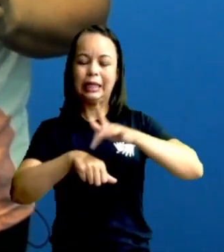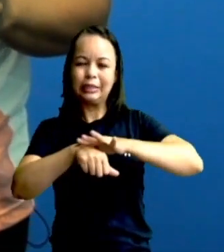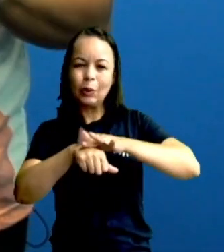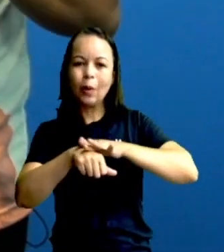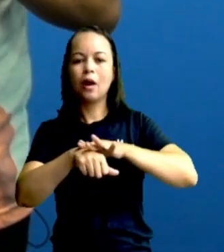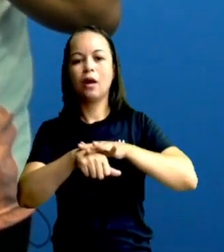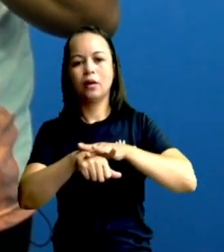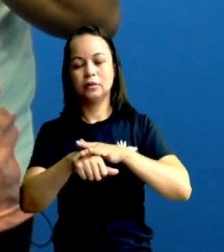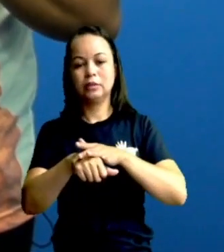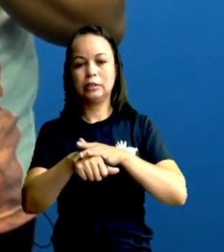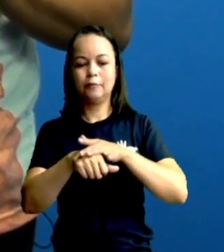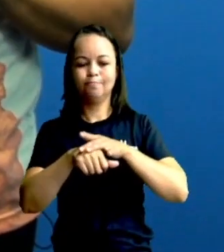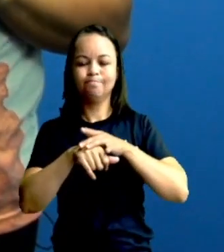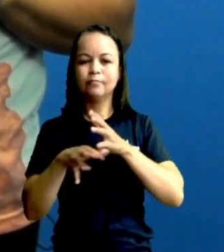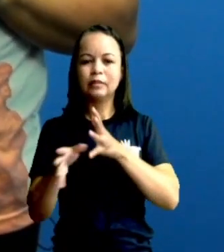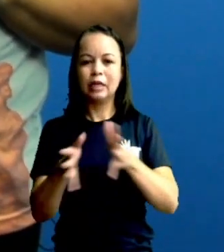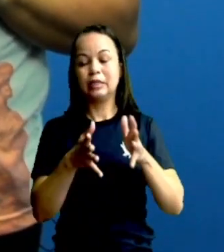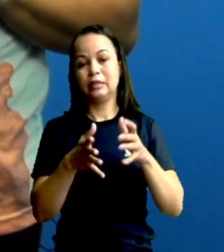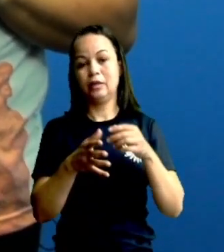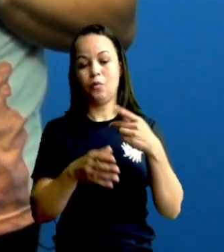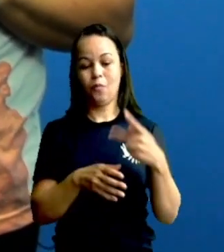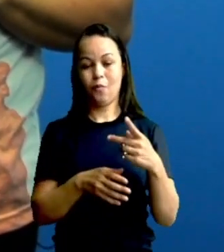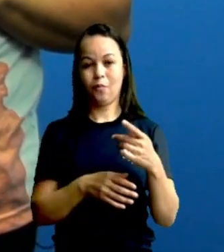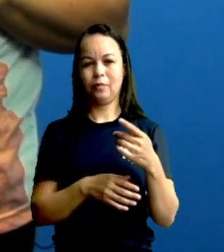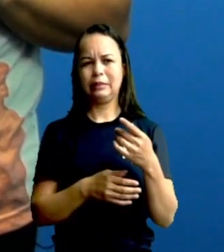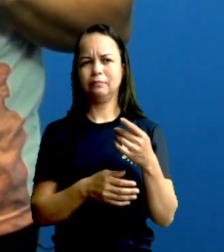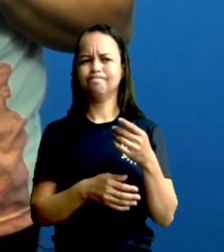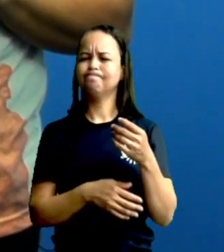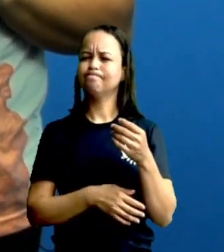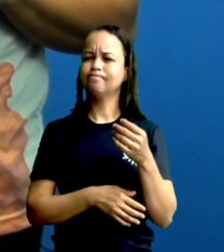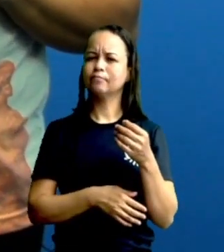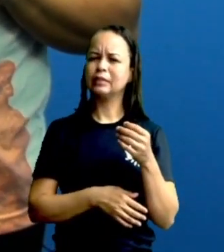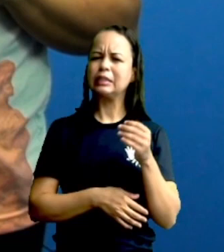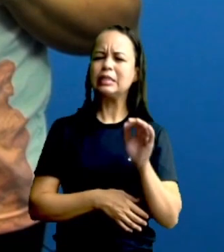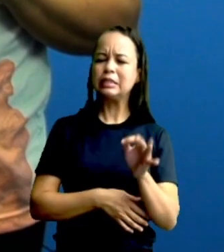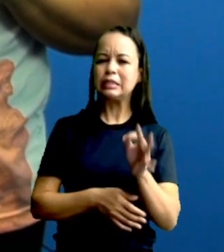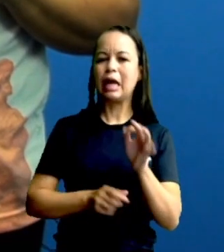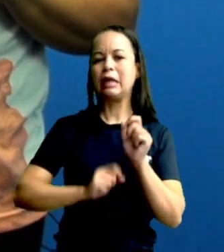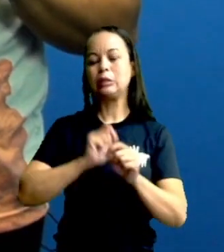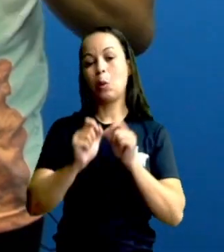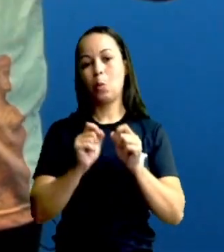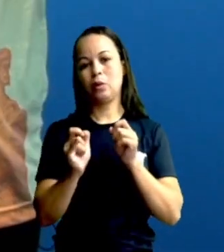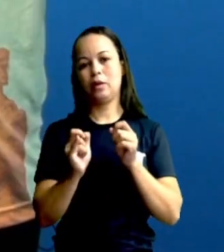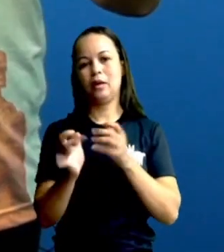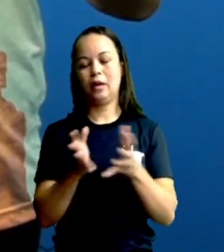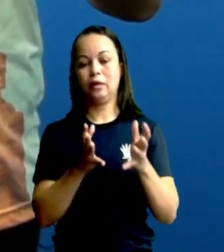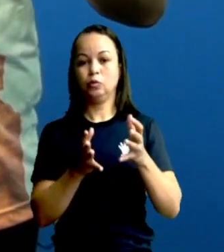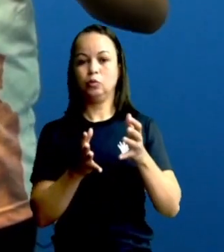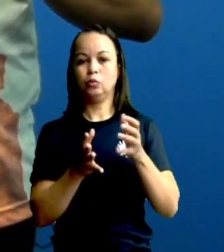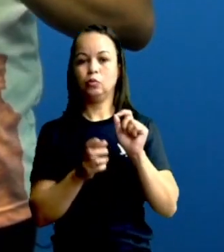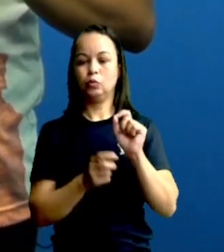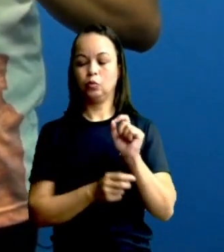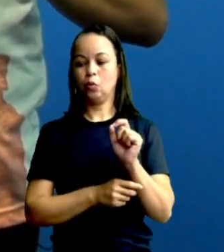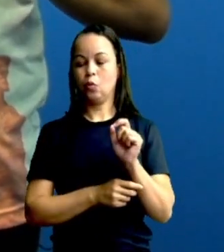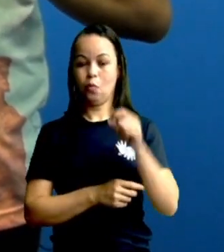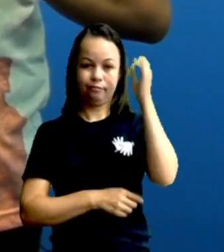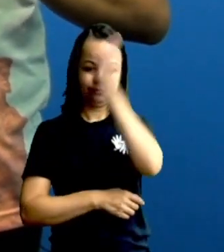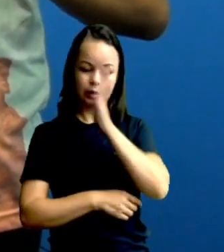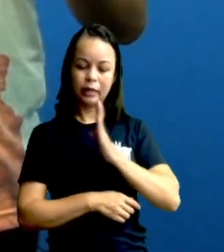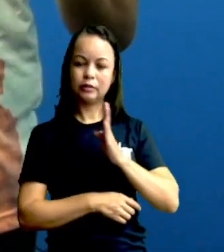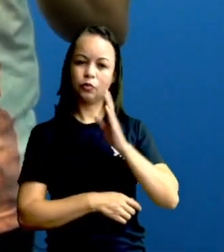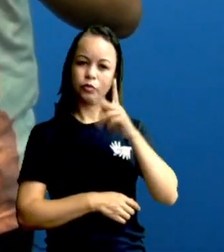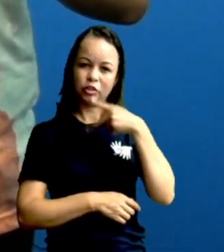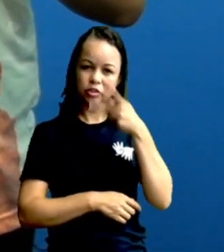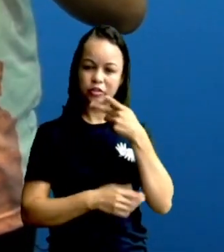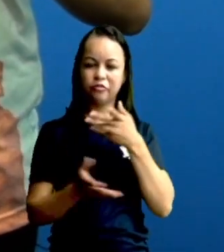doença que com certeza é uma das. Pode-se dizer que no Brasil, quando a gente fala